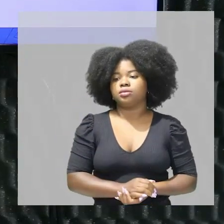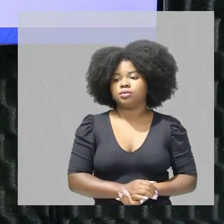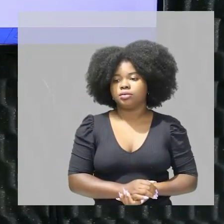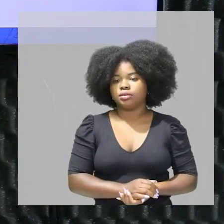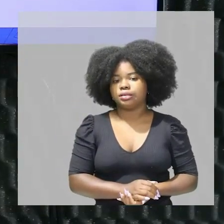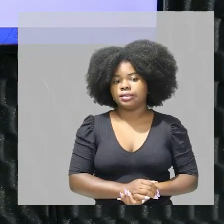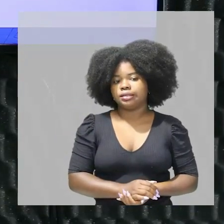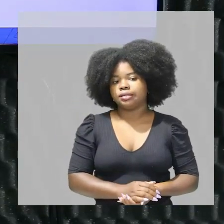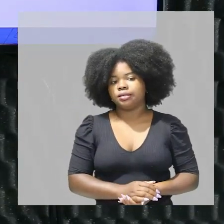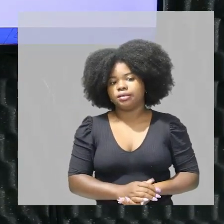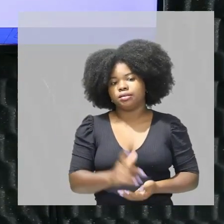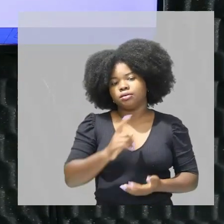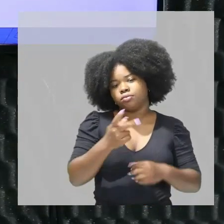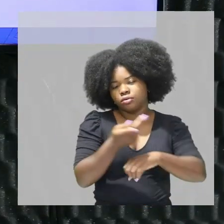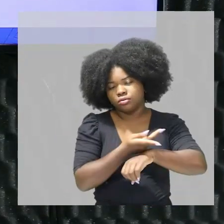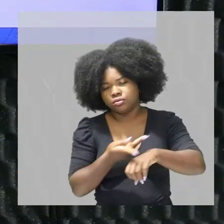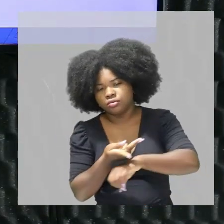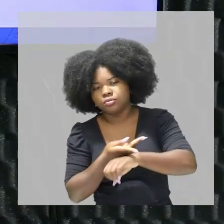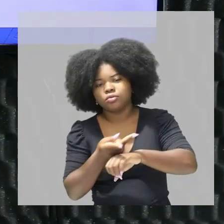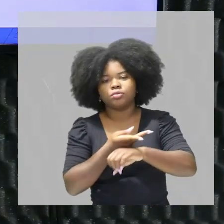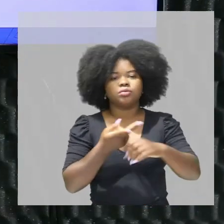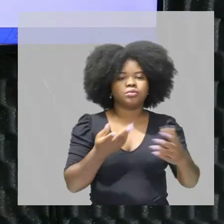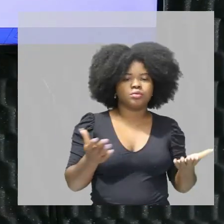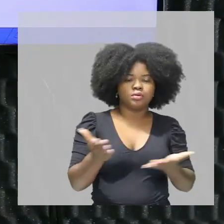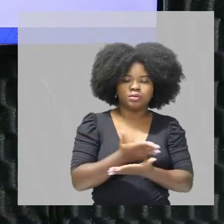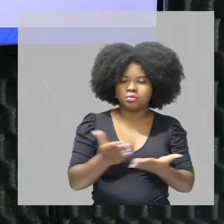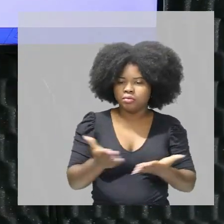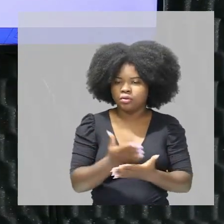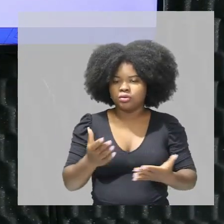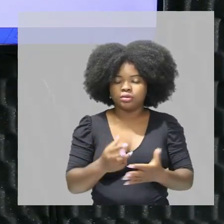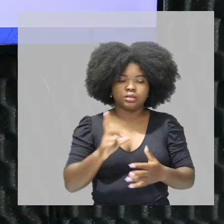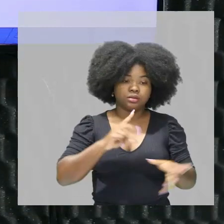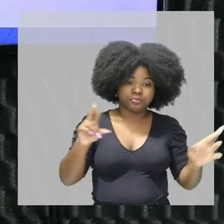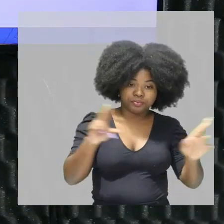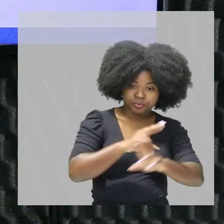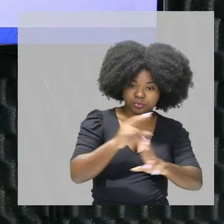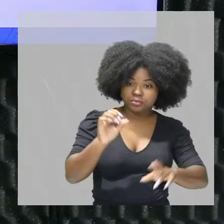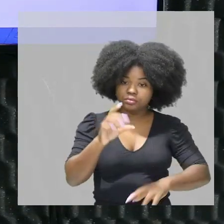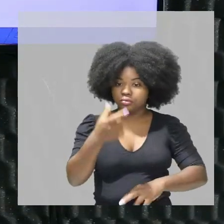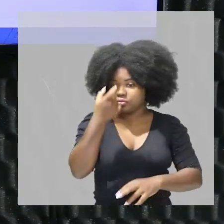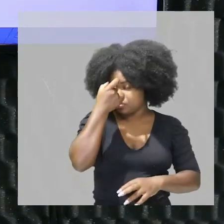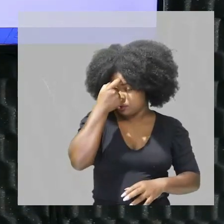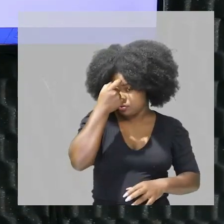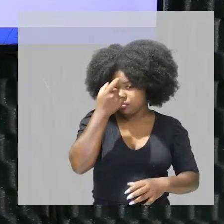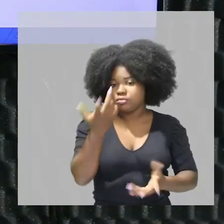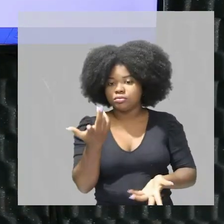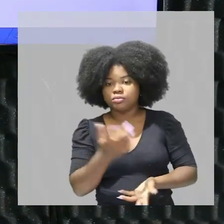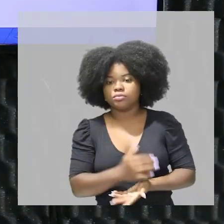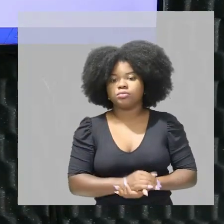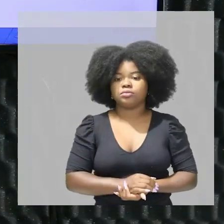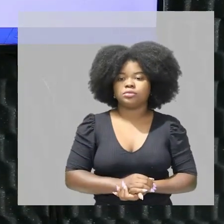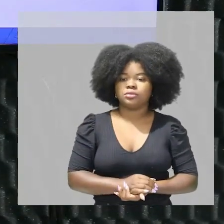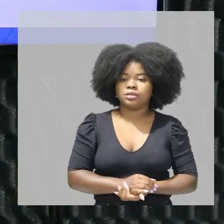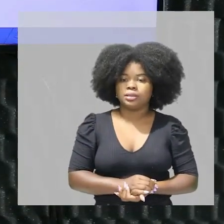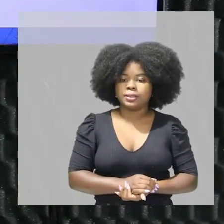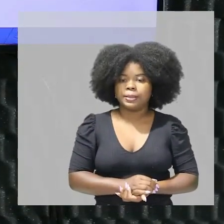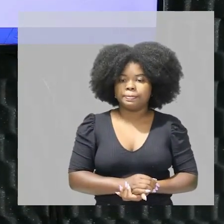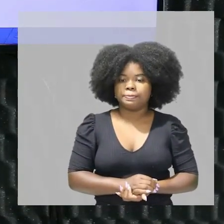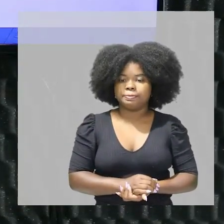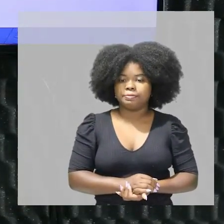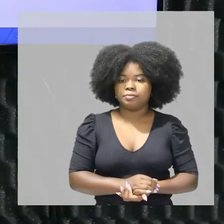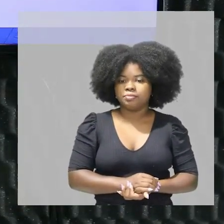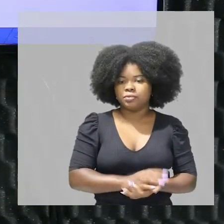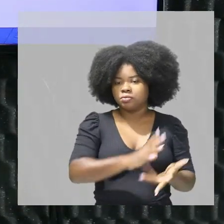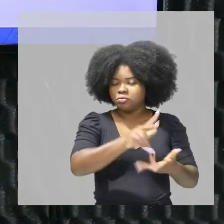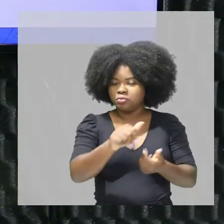nós estamos procurando alguma coisa nessa linha só a consciência conhecimento só na consciência aqui